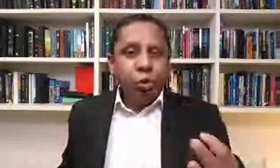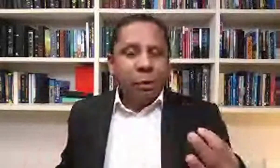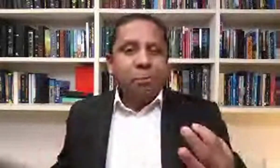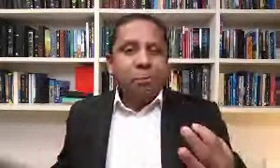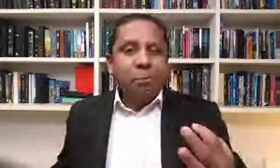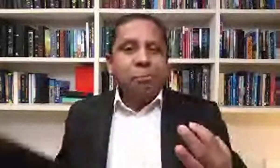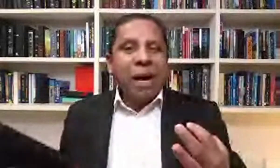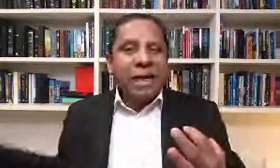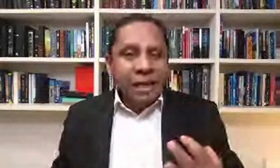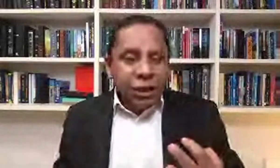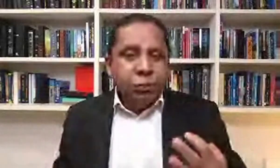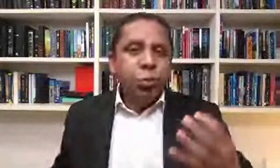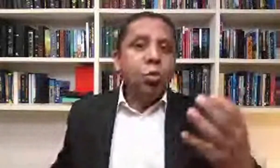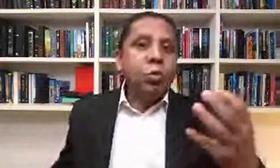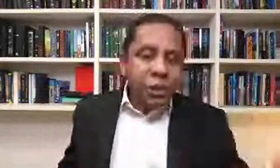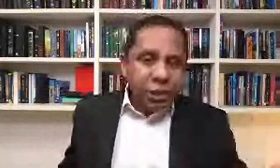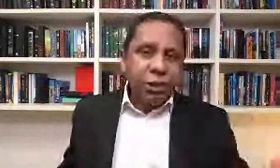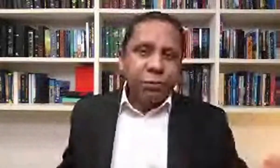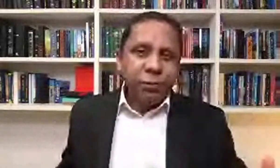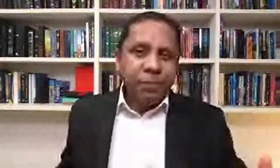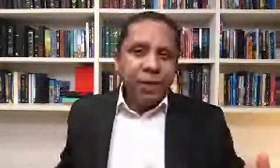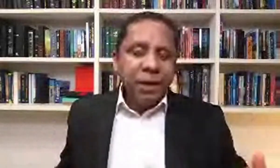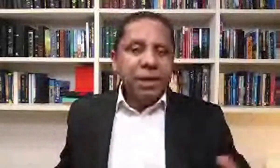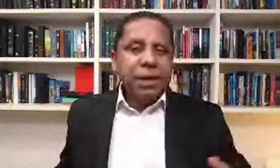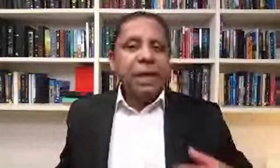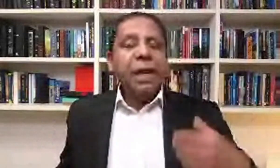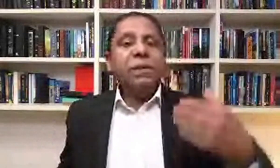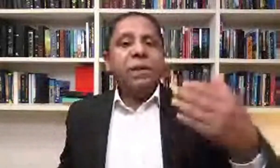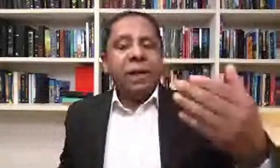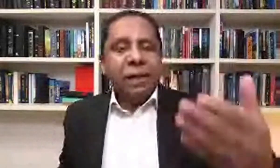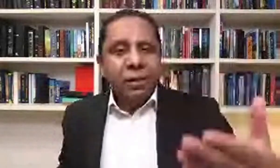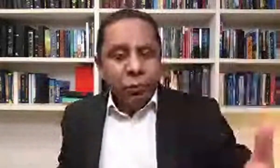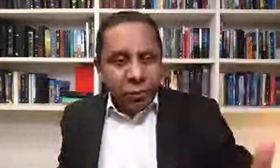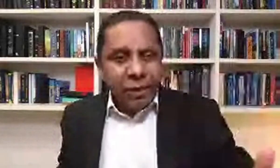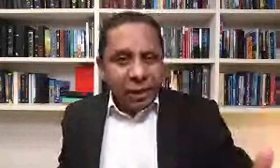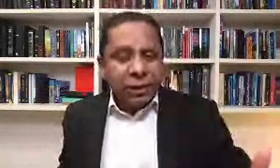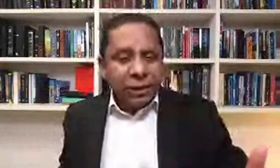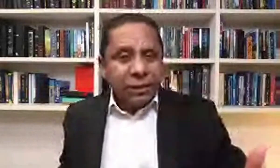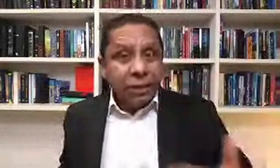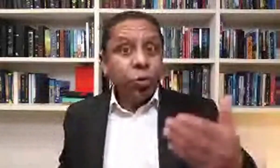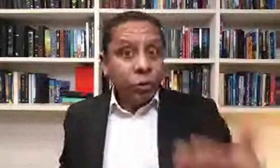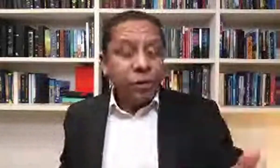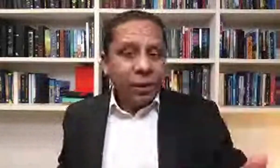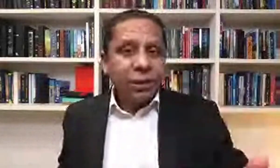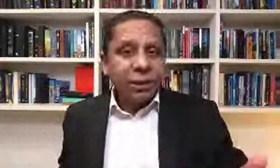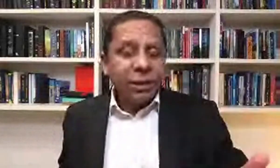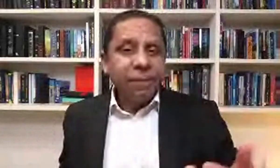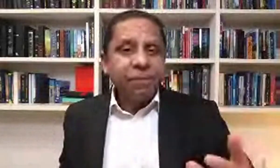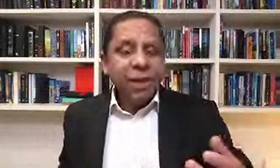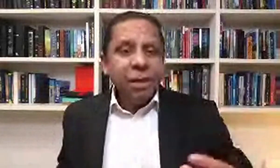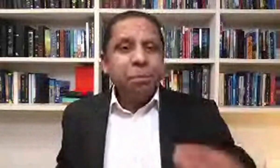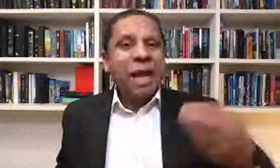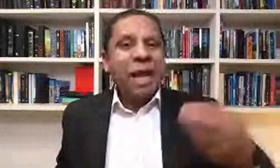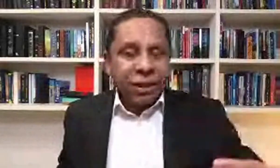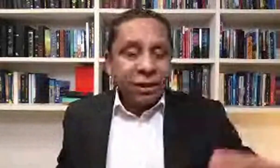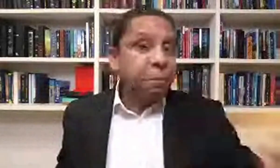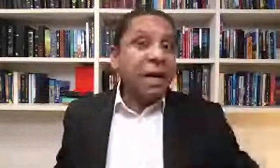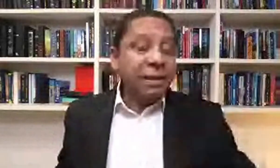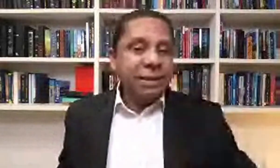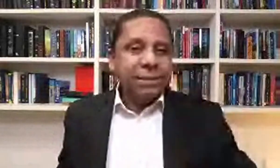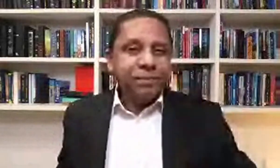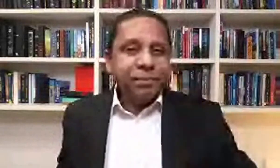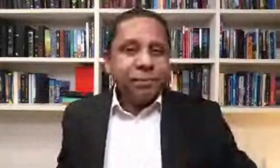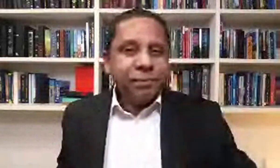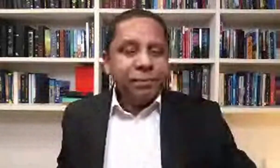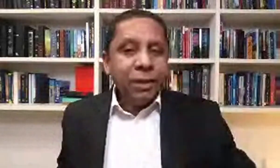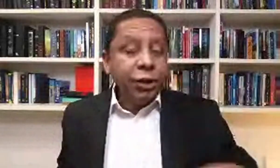aí mistura paganismo com cristianismo. E aí entra no meio da Igreja Cristã, no seio da Igreja Cristã, práticas